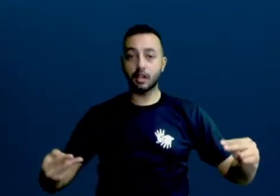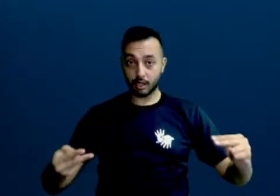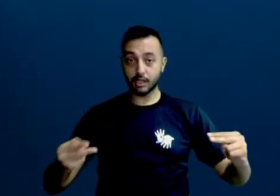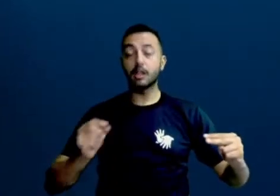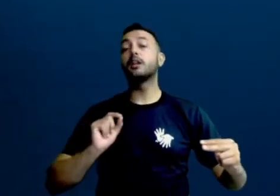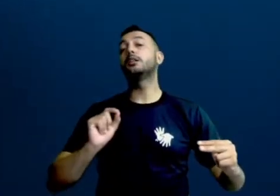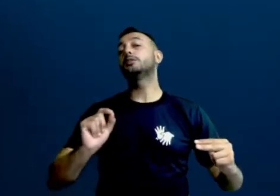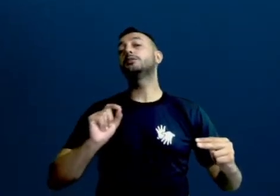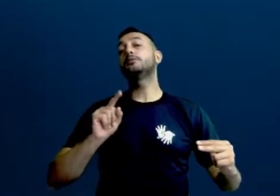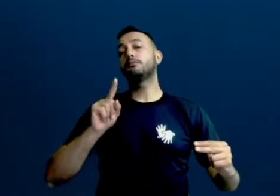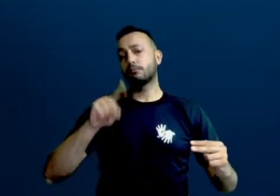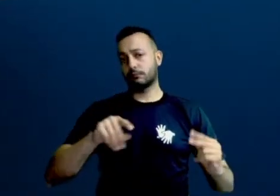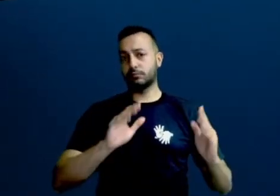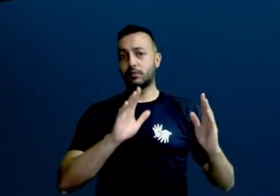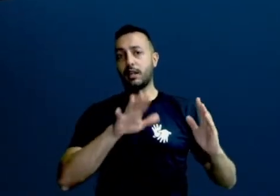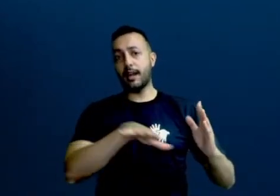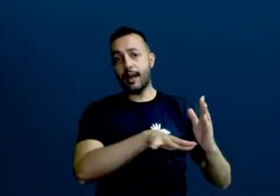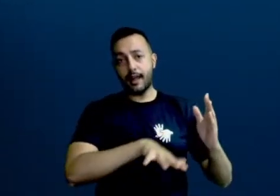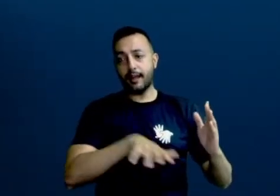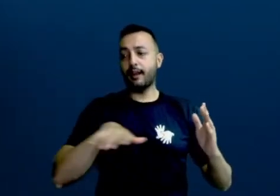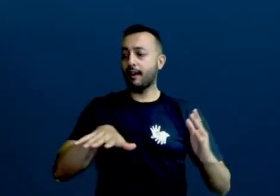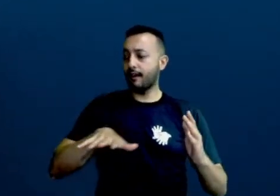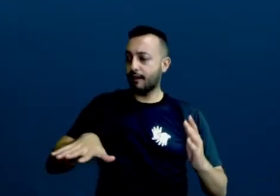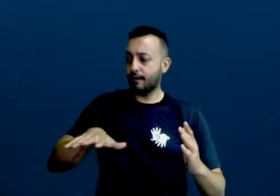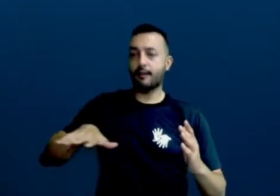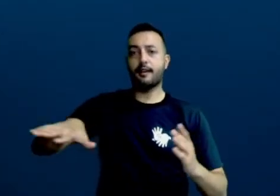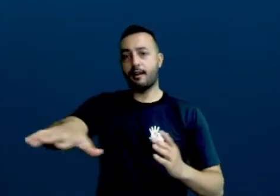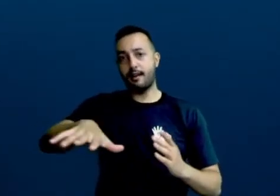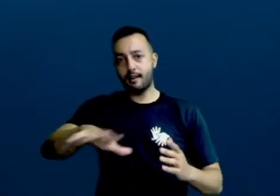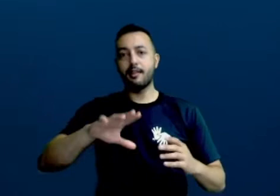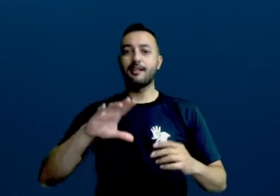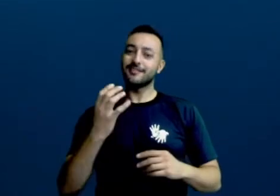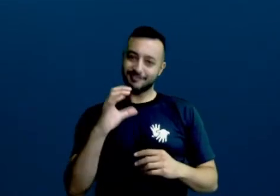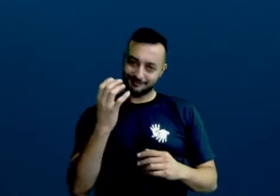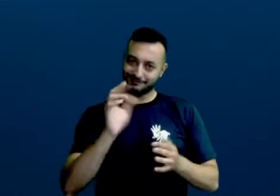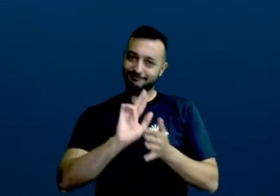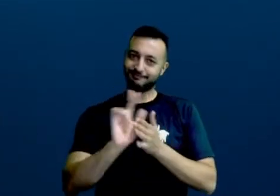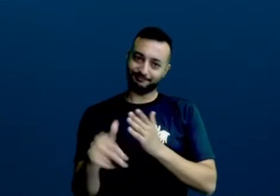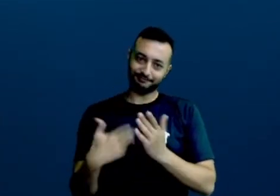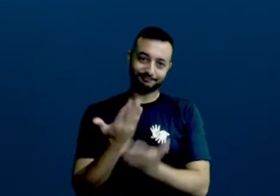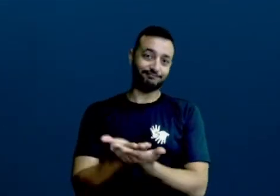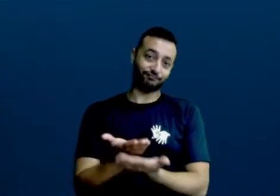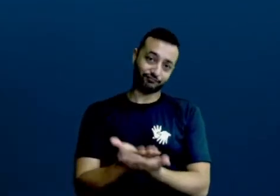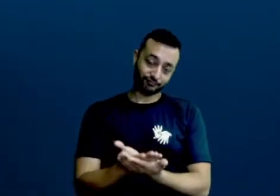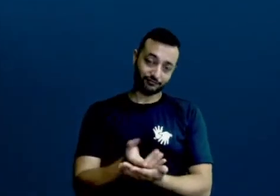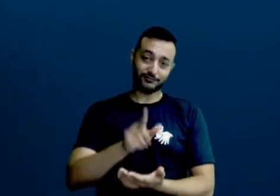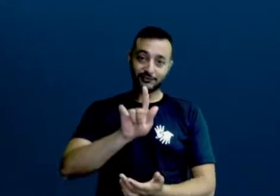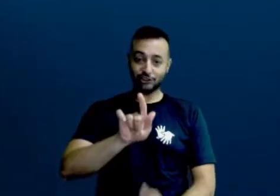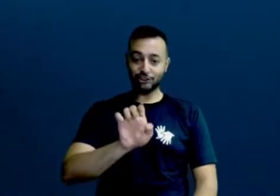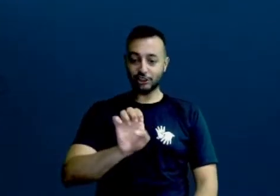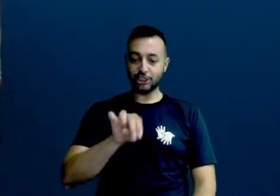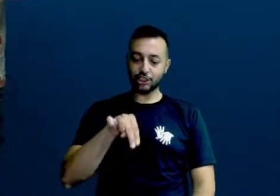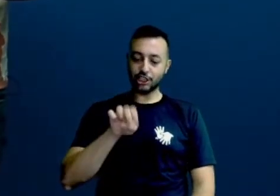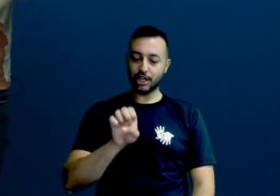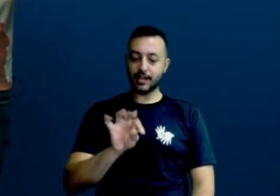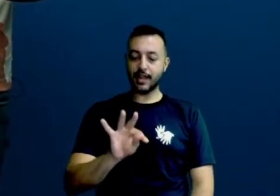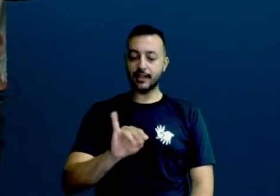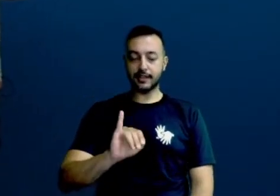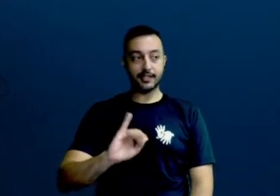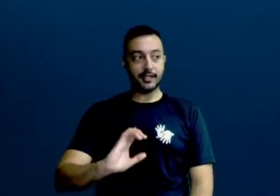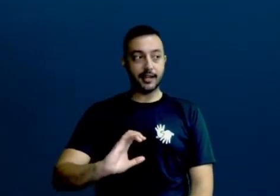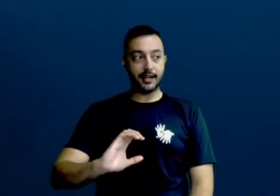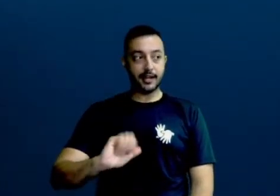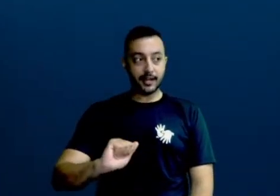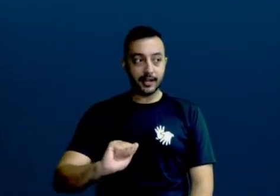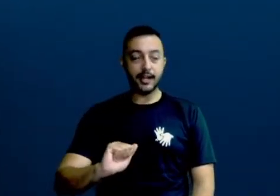uma das áreas das ciências tá certo é um dos Campos uma das áreas das ciências EA genética ela vai está justamente